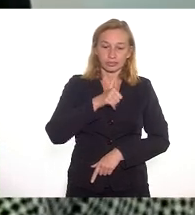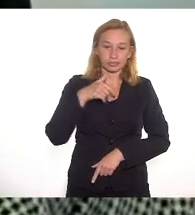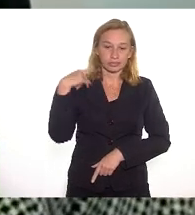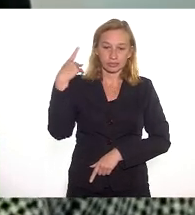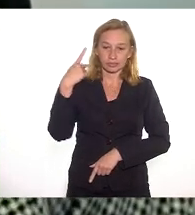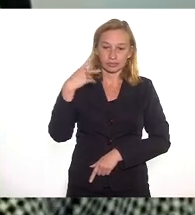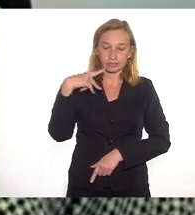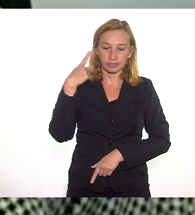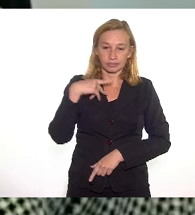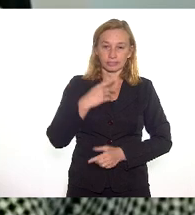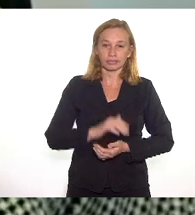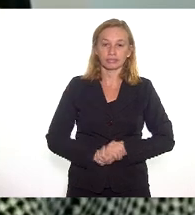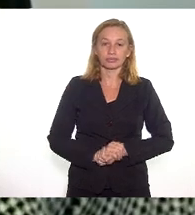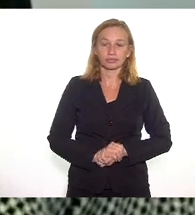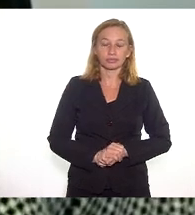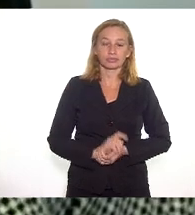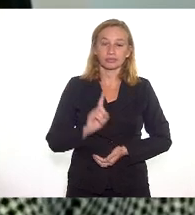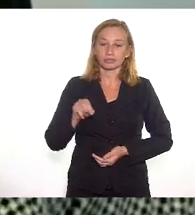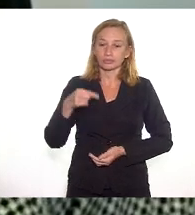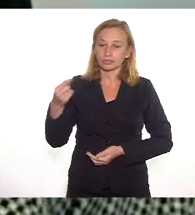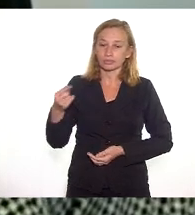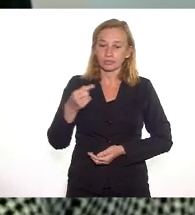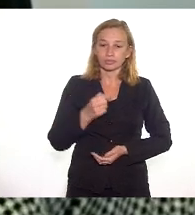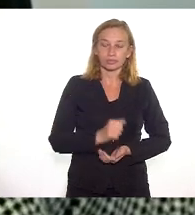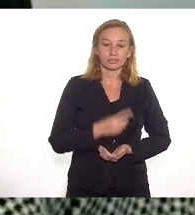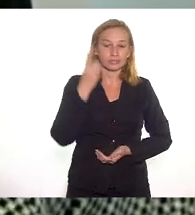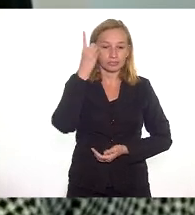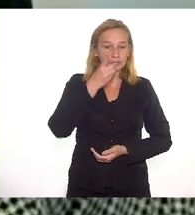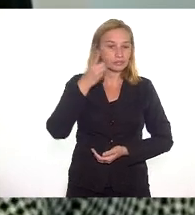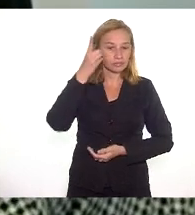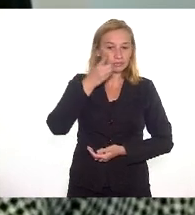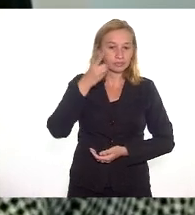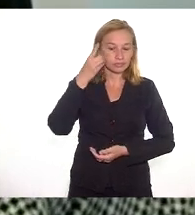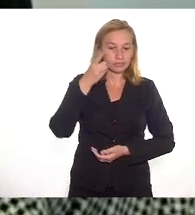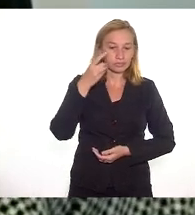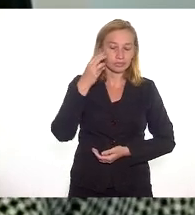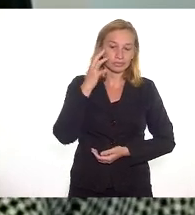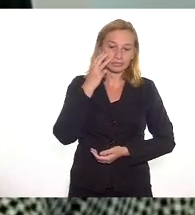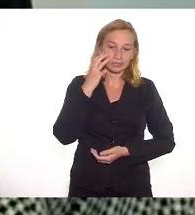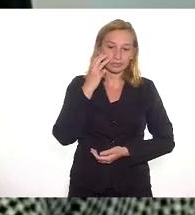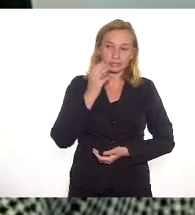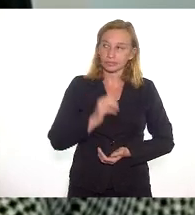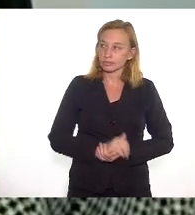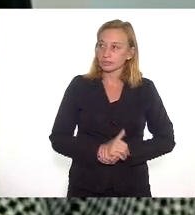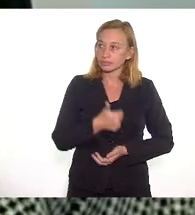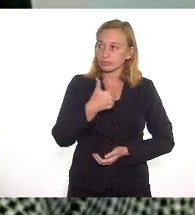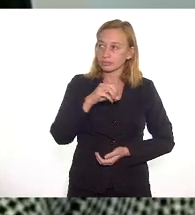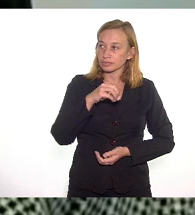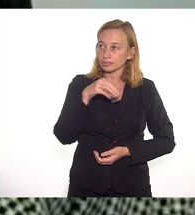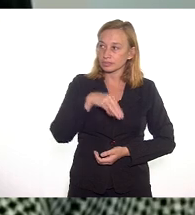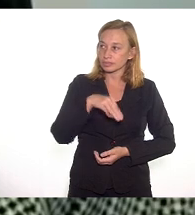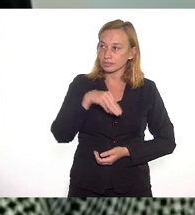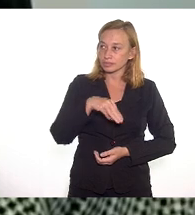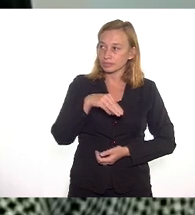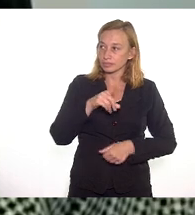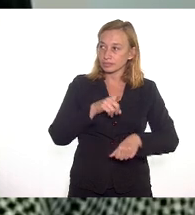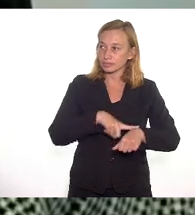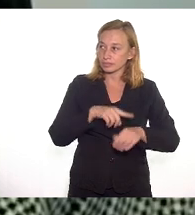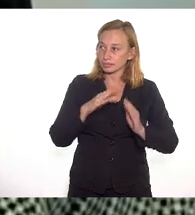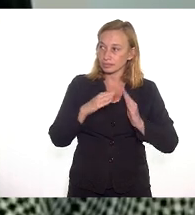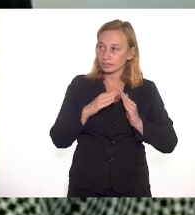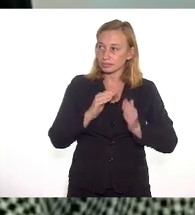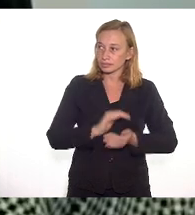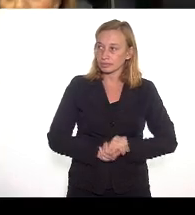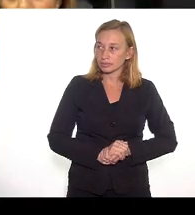parlamento. Próximo orador escrito é o nobre deputado Valdec Carneiro. Vossa Excelência dispõe de 10 minutos no tempo